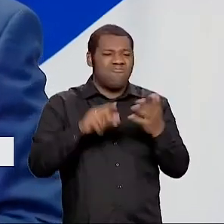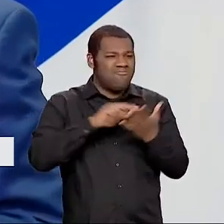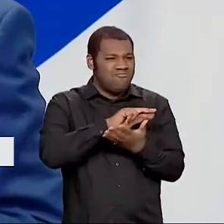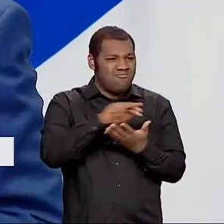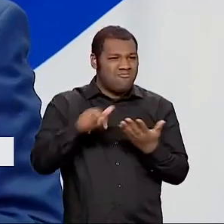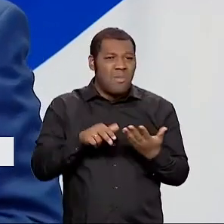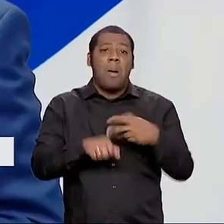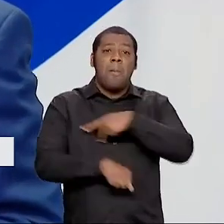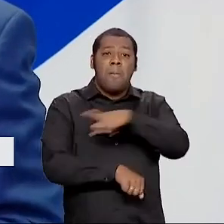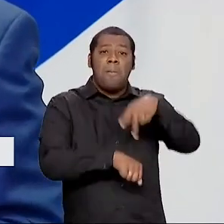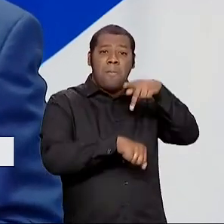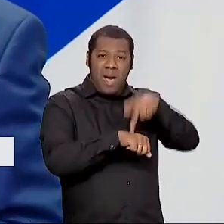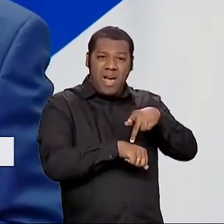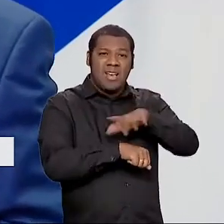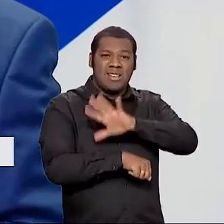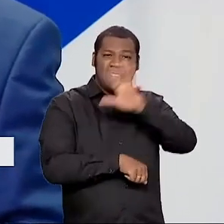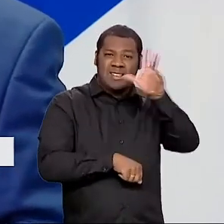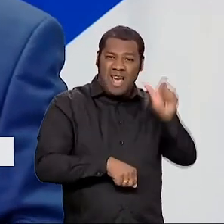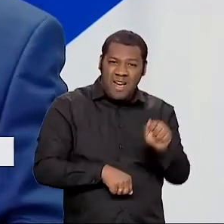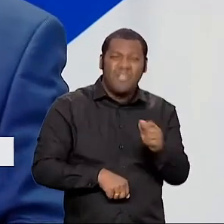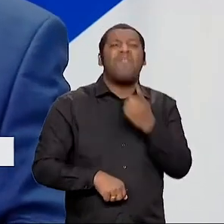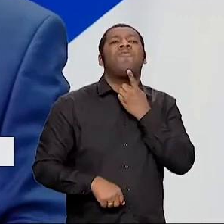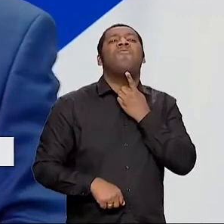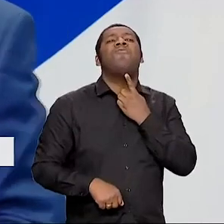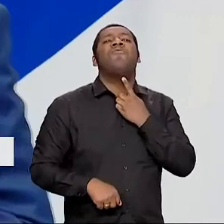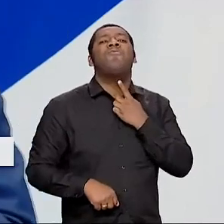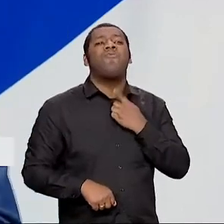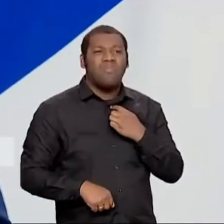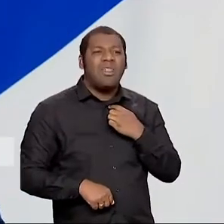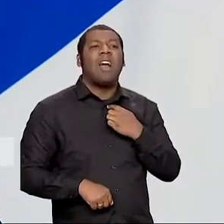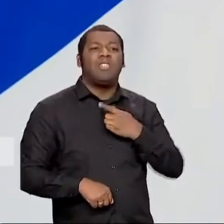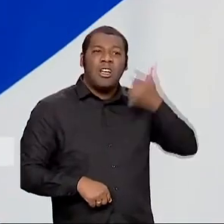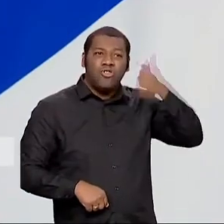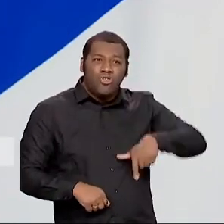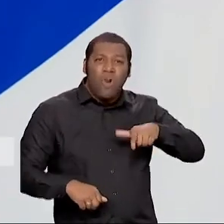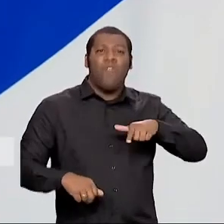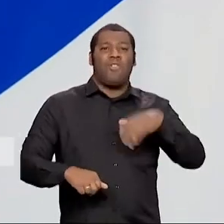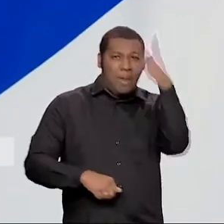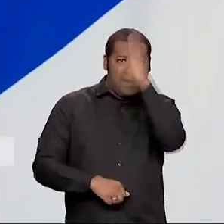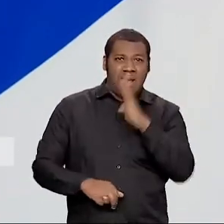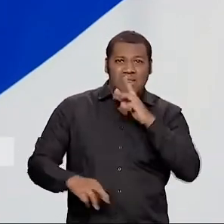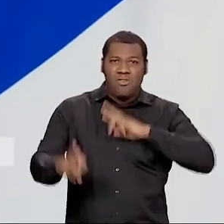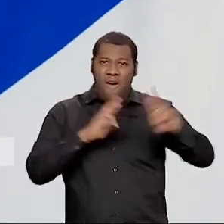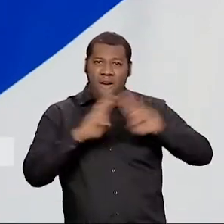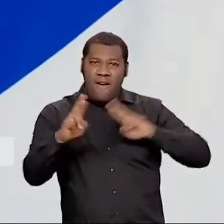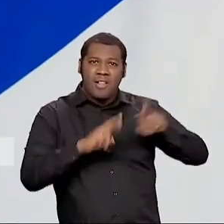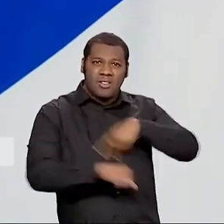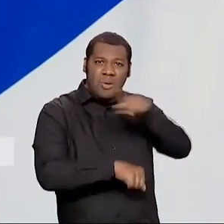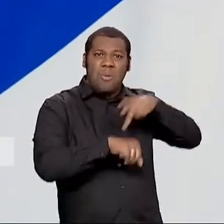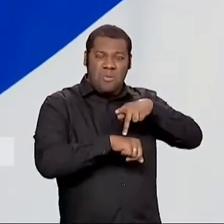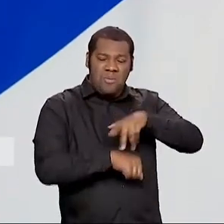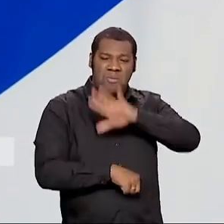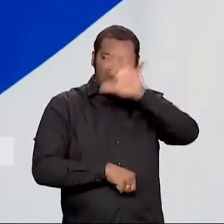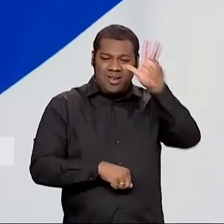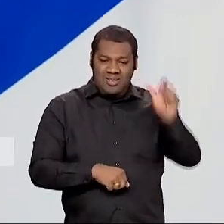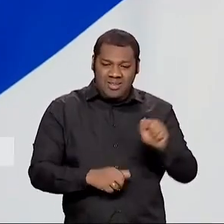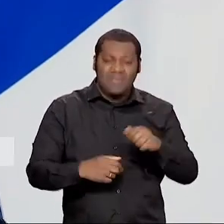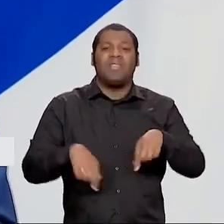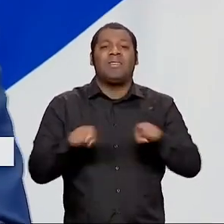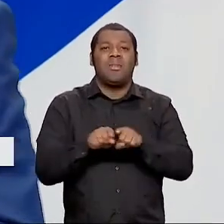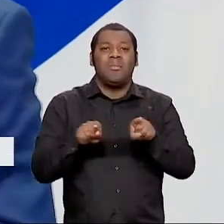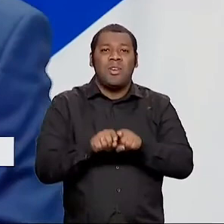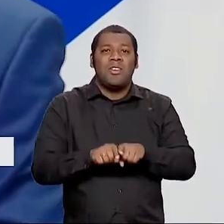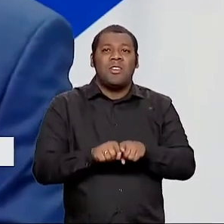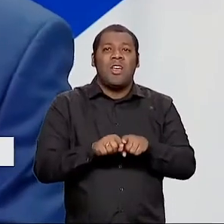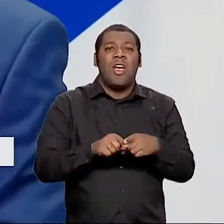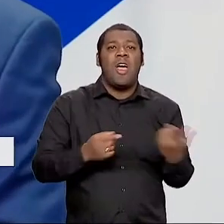países africanos muito desejosos da volta do Brasil à África, da volta dos convênios com a África, da volta